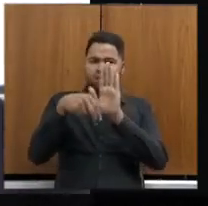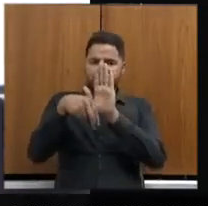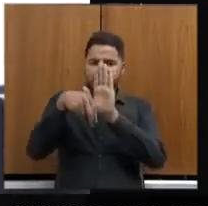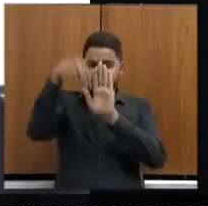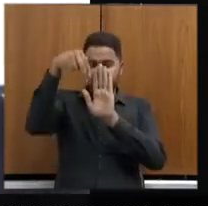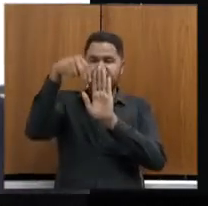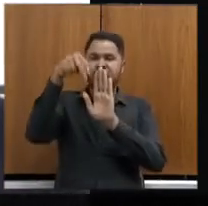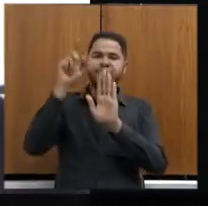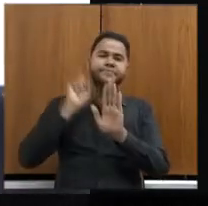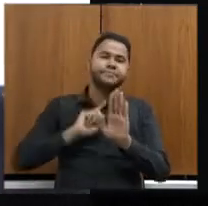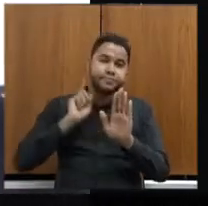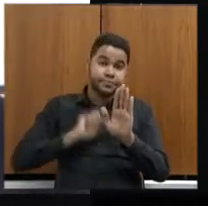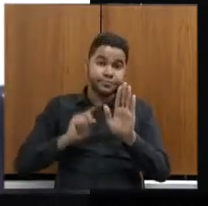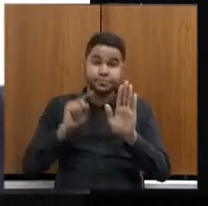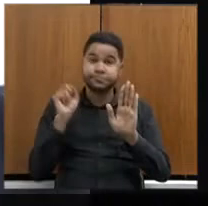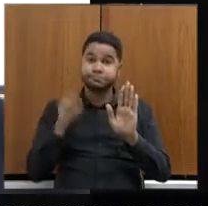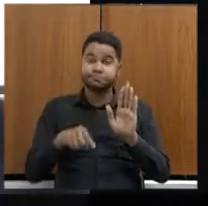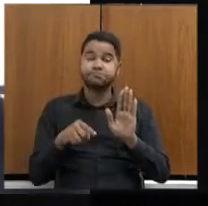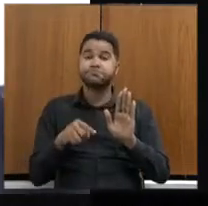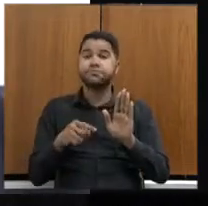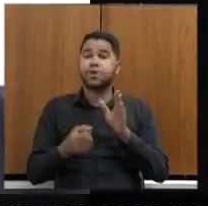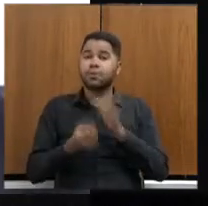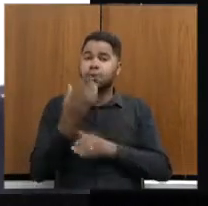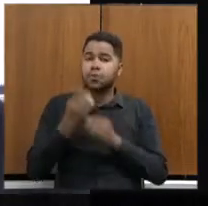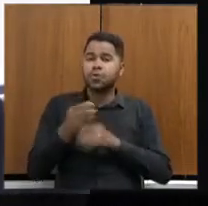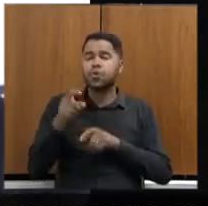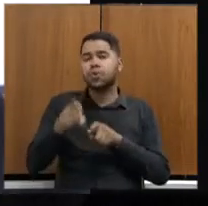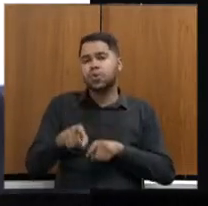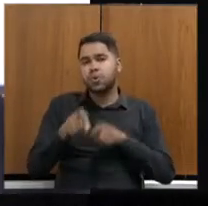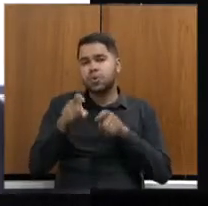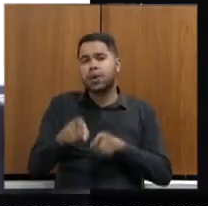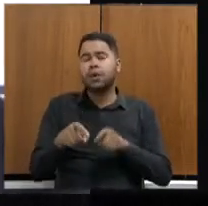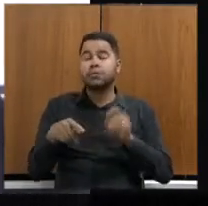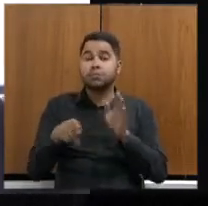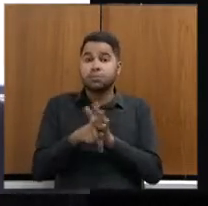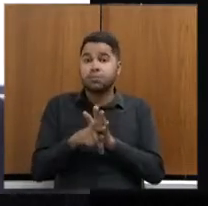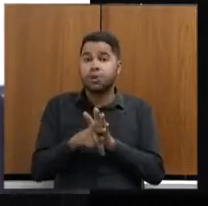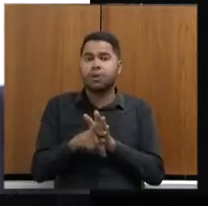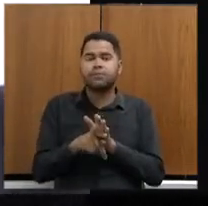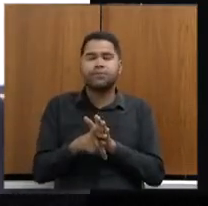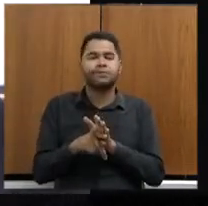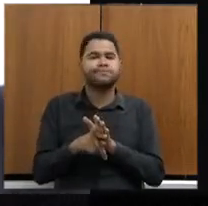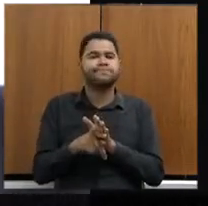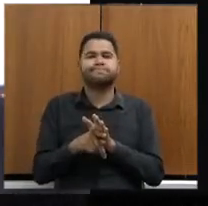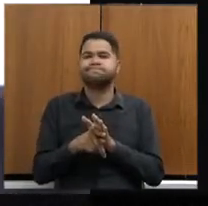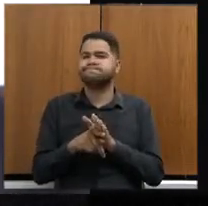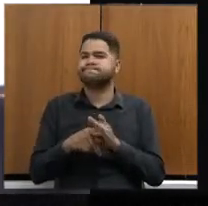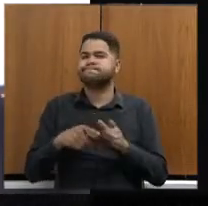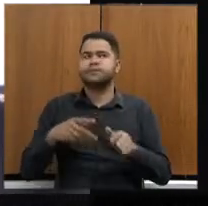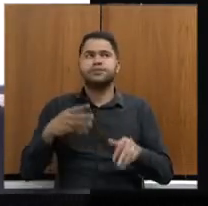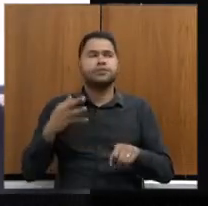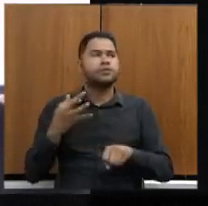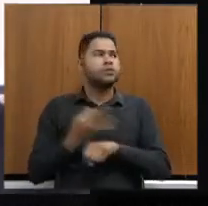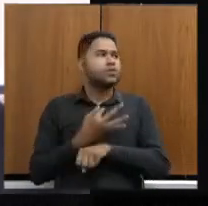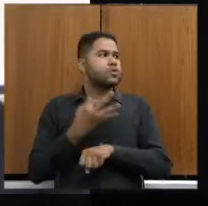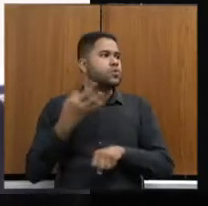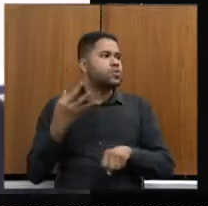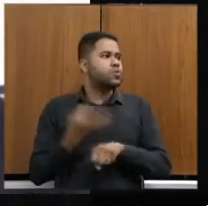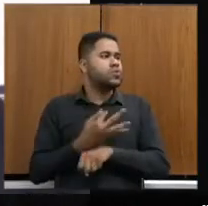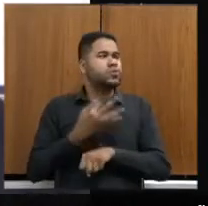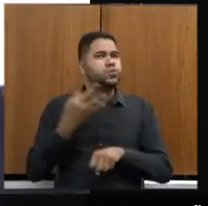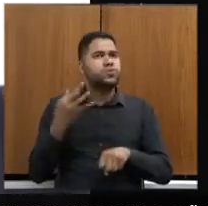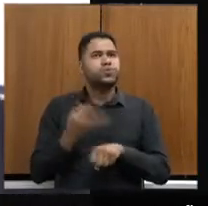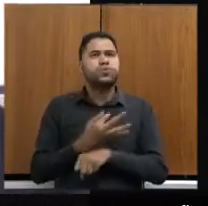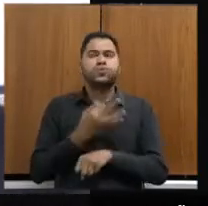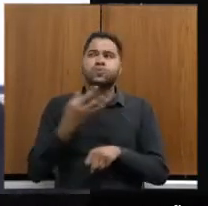o trabalhador norte-mineiro produtor rural pequeno proprietário eles são está aguentando mais de